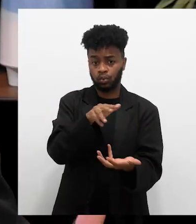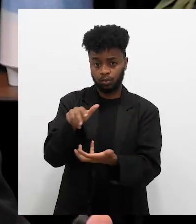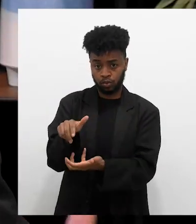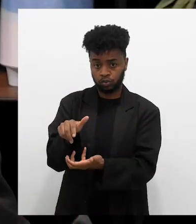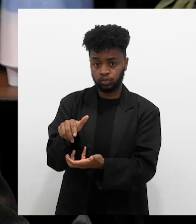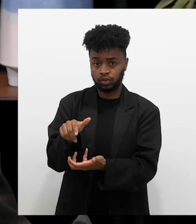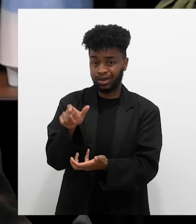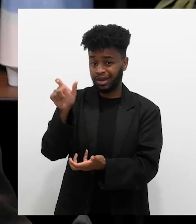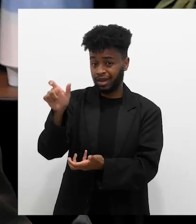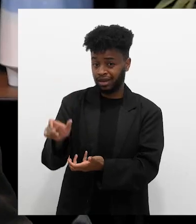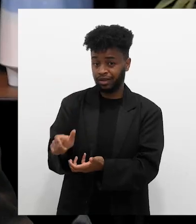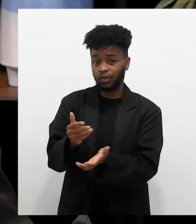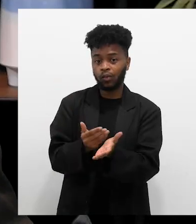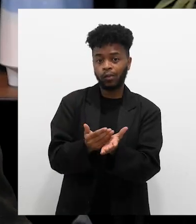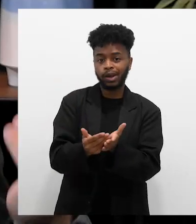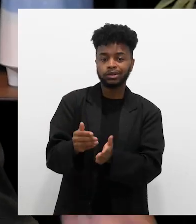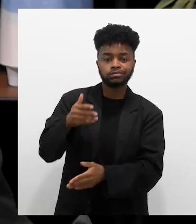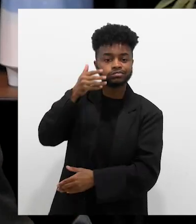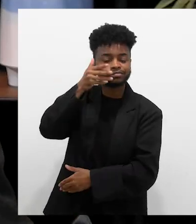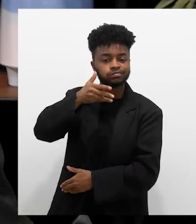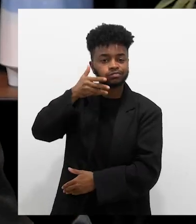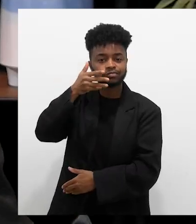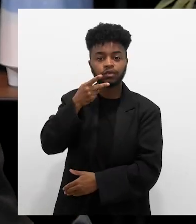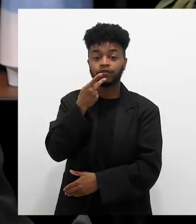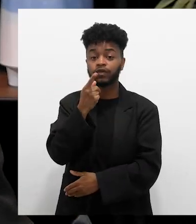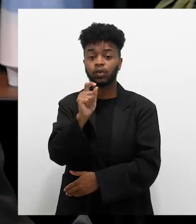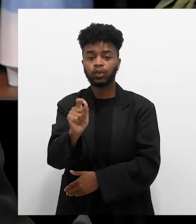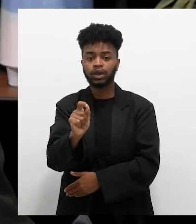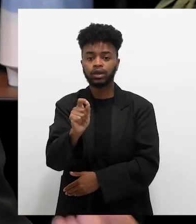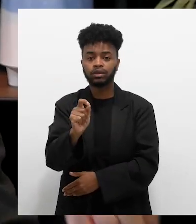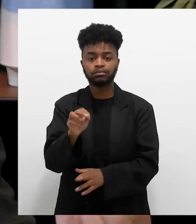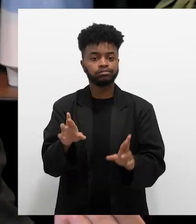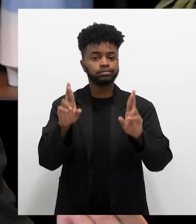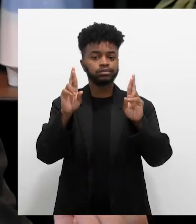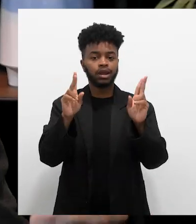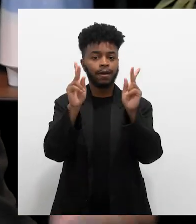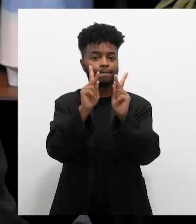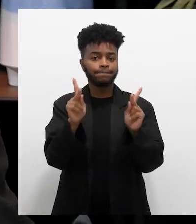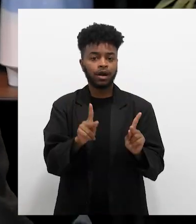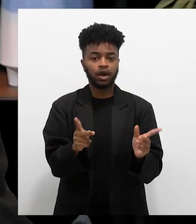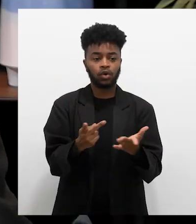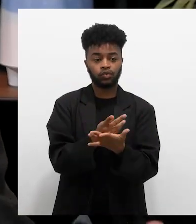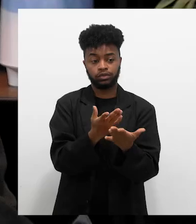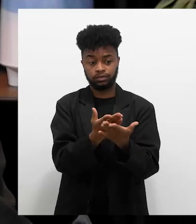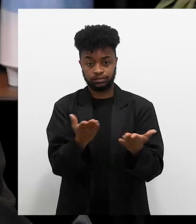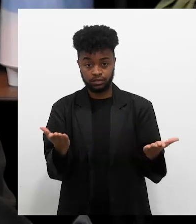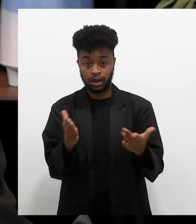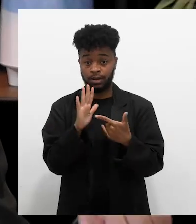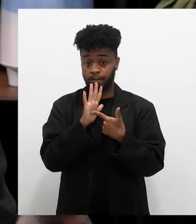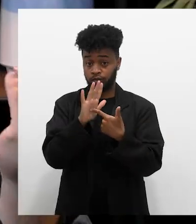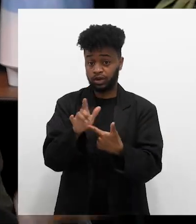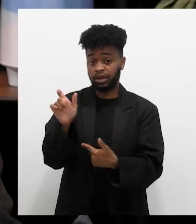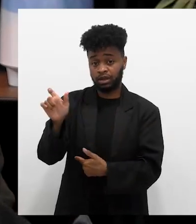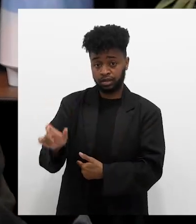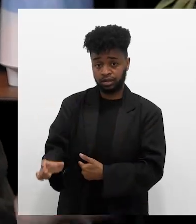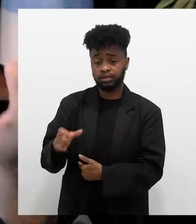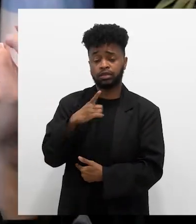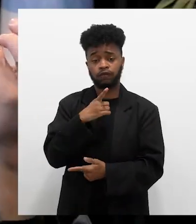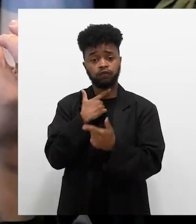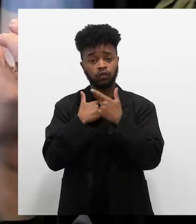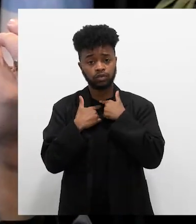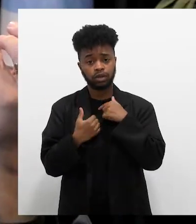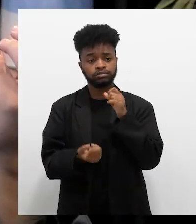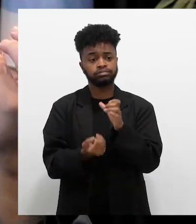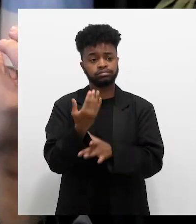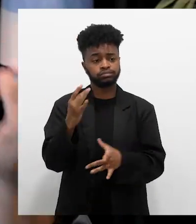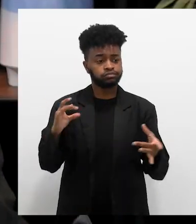acontecendo no mundo, ele então inicia o seu papado desejando a paz, mostrando que ele está disposto a ser